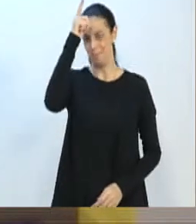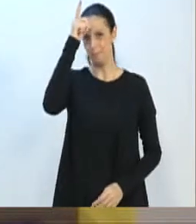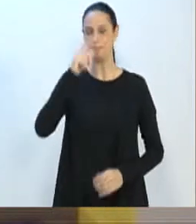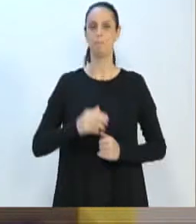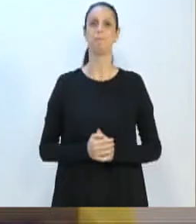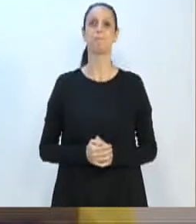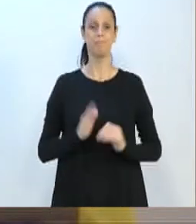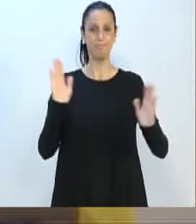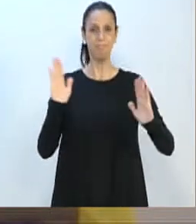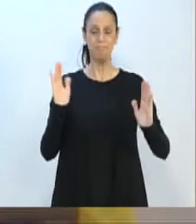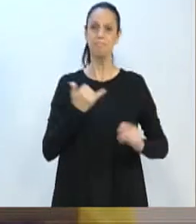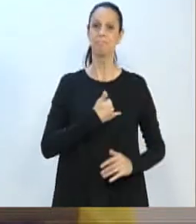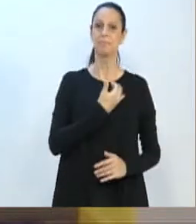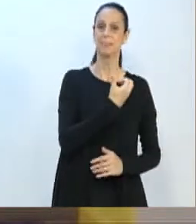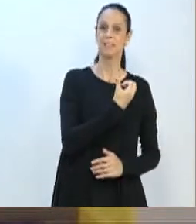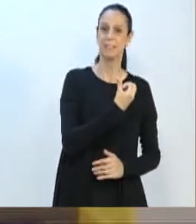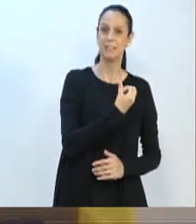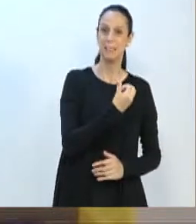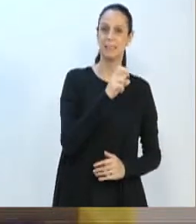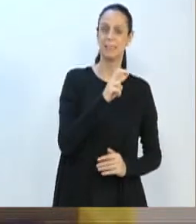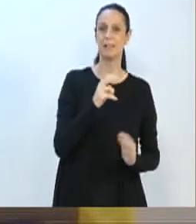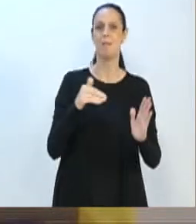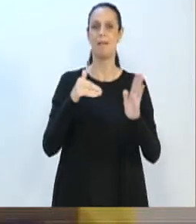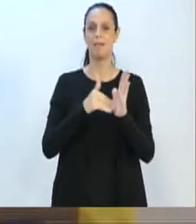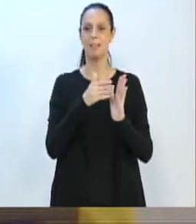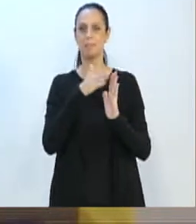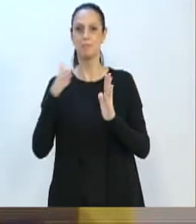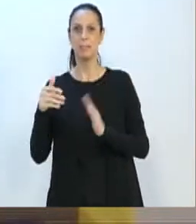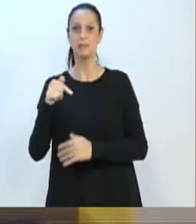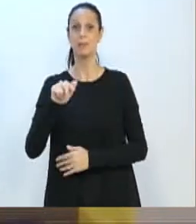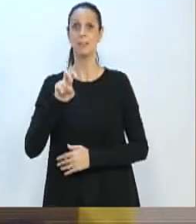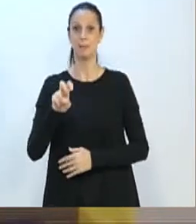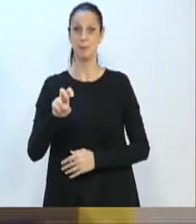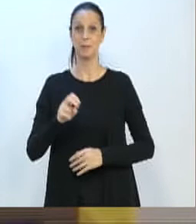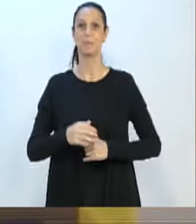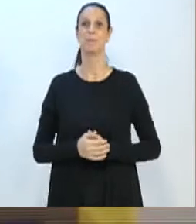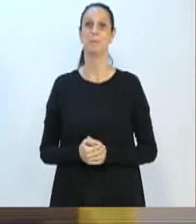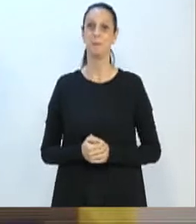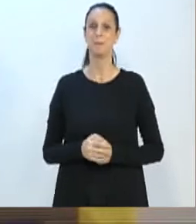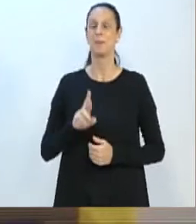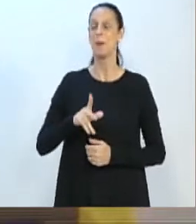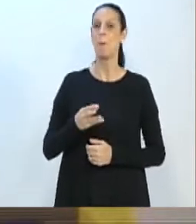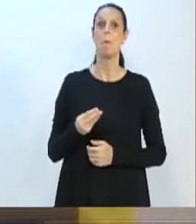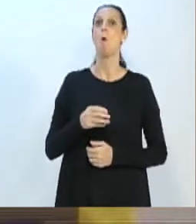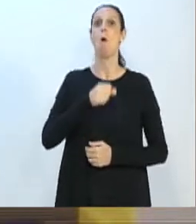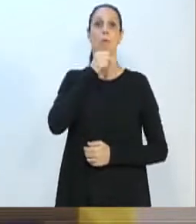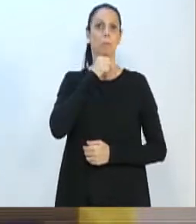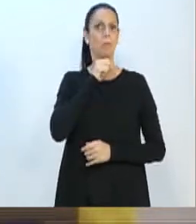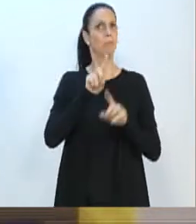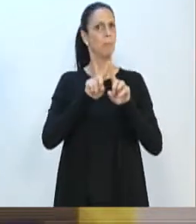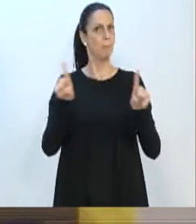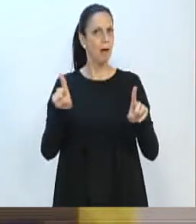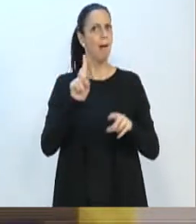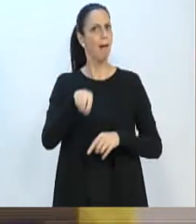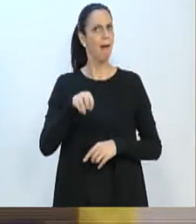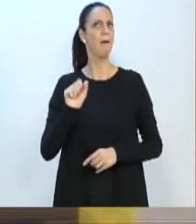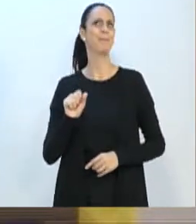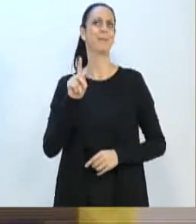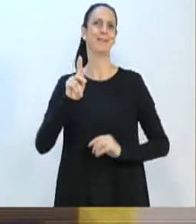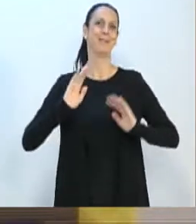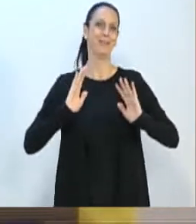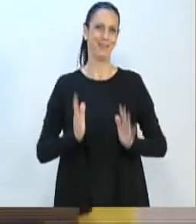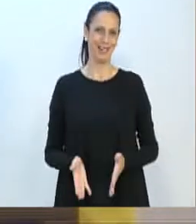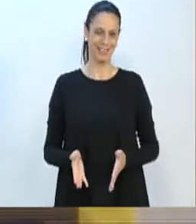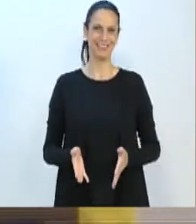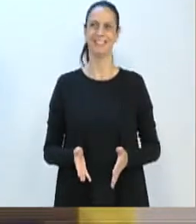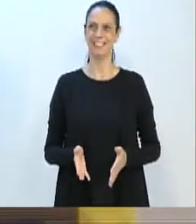entre 65 e 75 anos. Não são tão idosas assim, mas estão aposentadas, ou seja, já estão